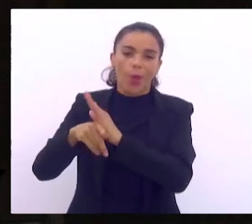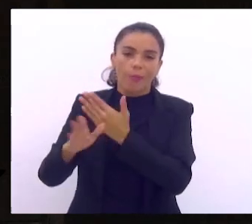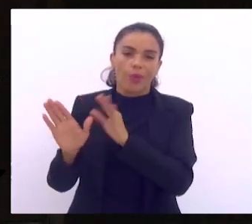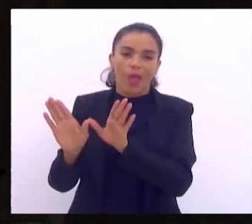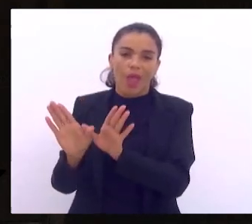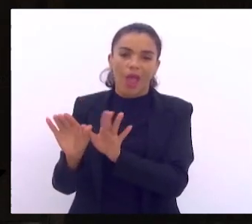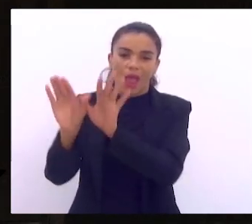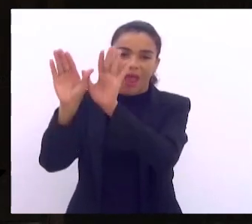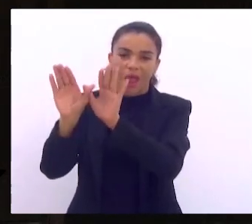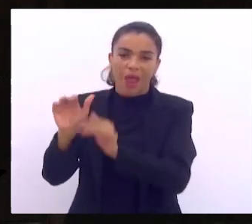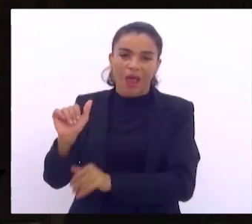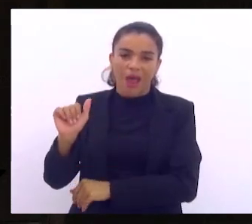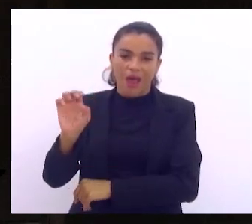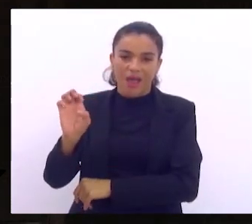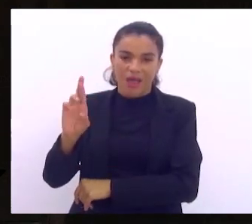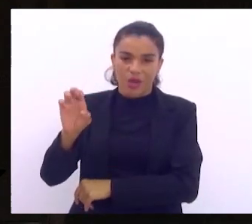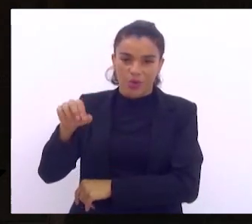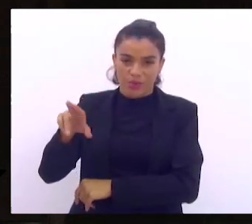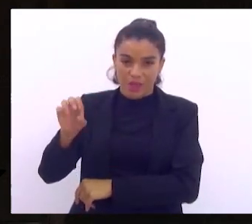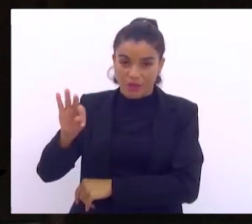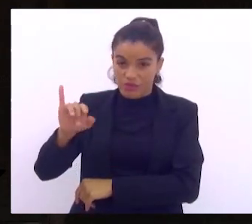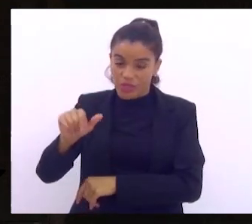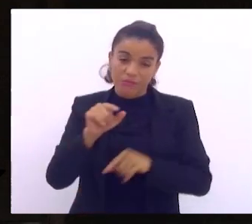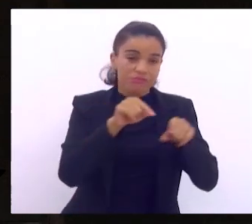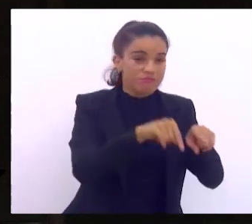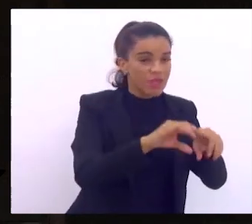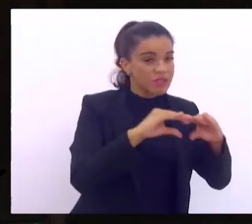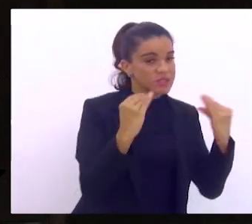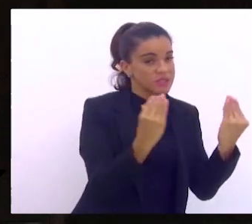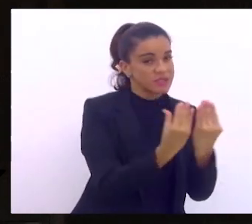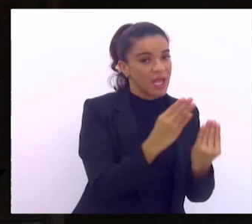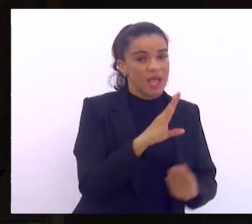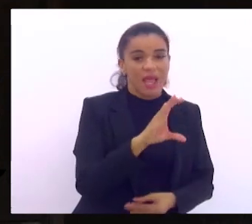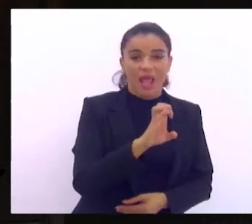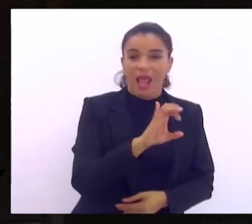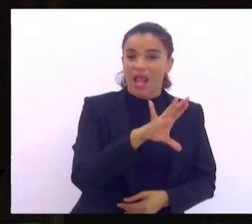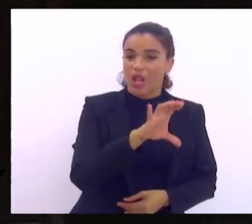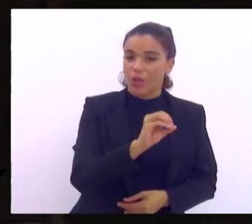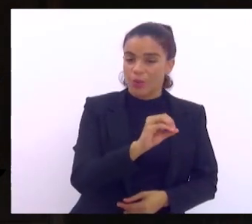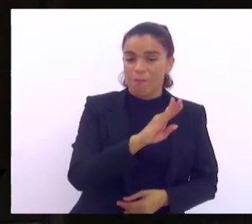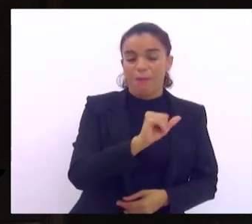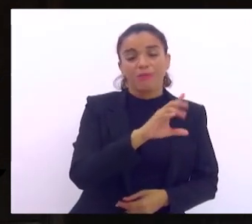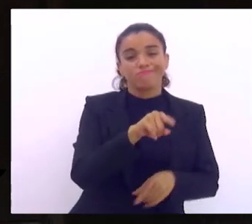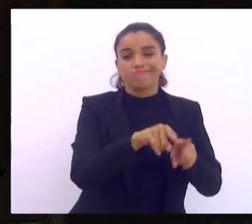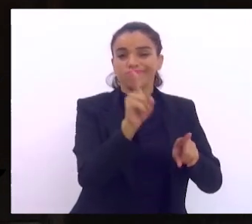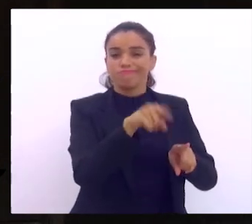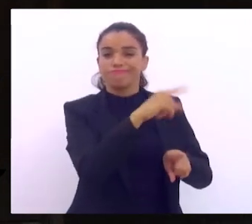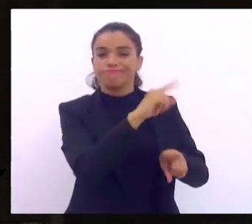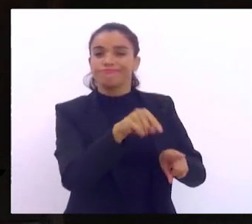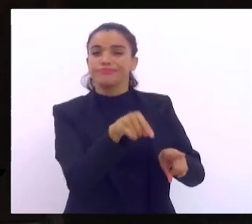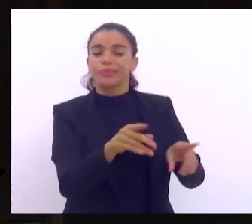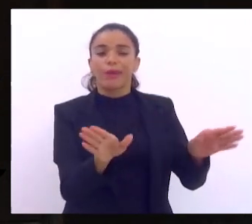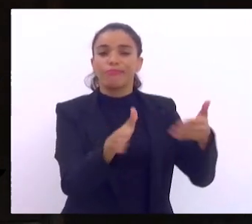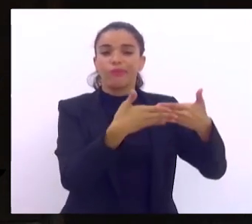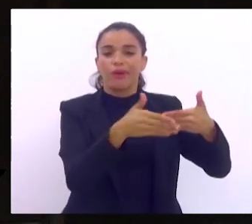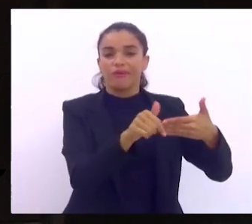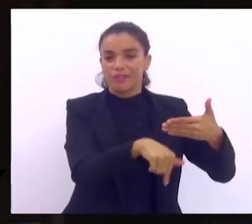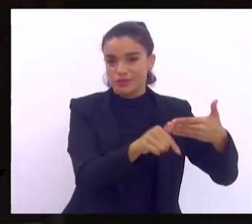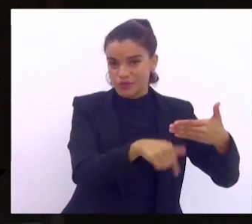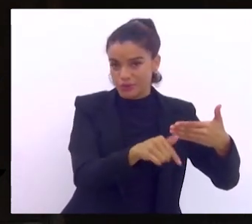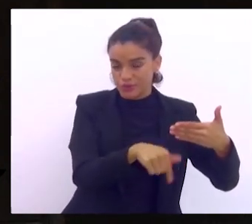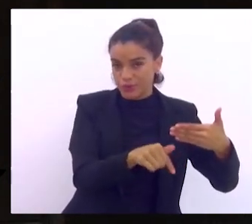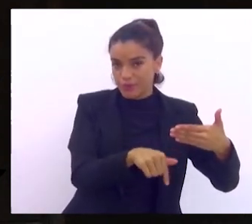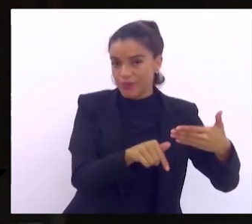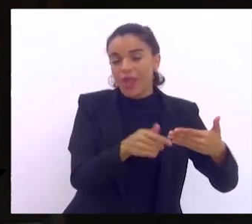outro no estádio Célio de Barros. Esse núcleo teve que ser destruído, porque o Célio de Barros acabou. E